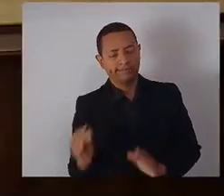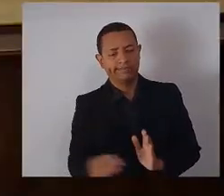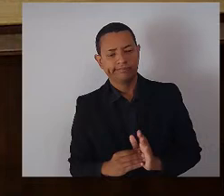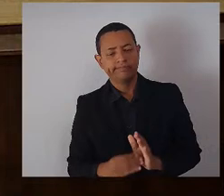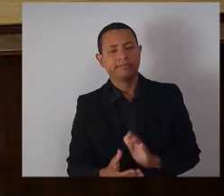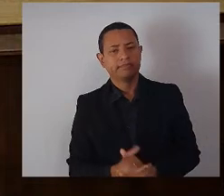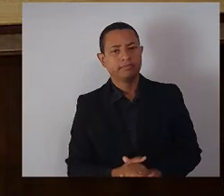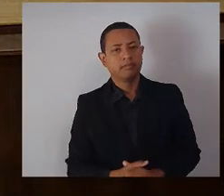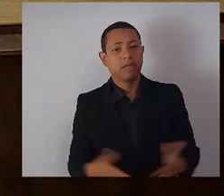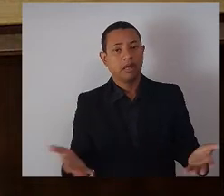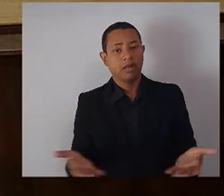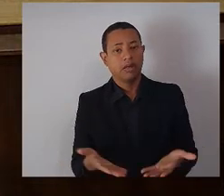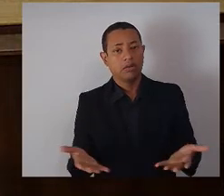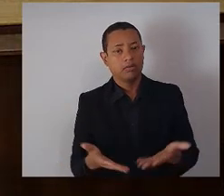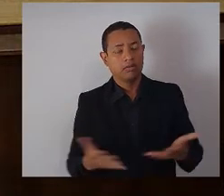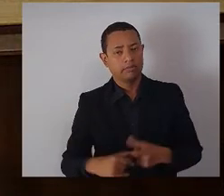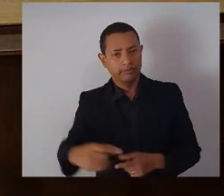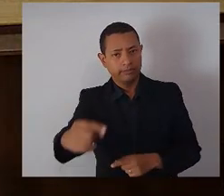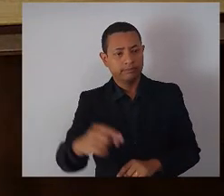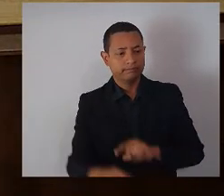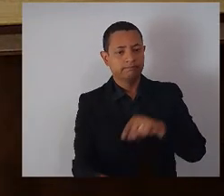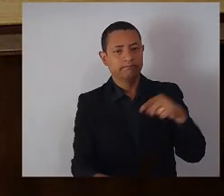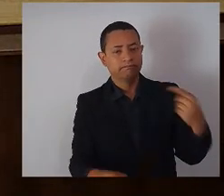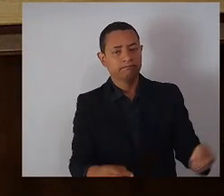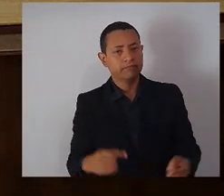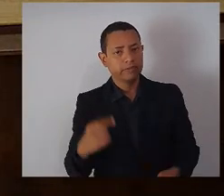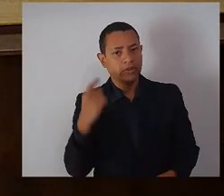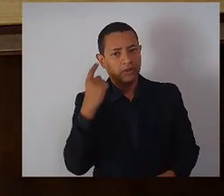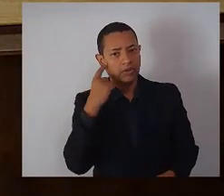Então, vamos para o segundo.